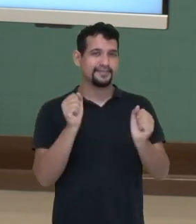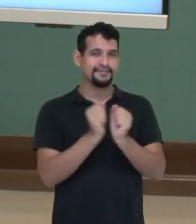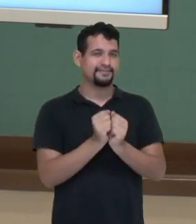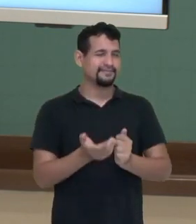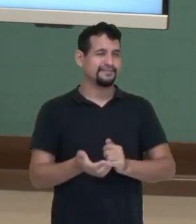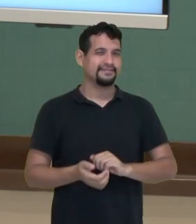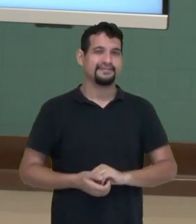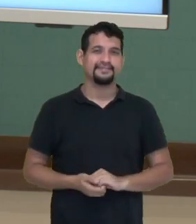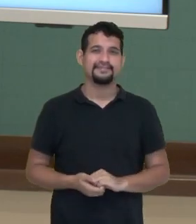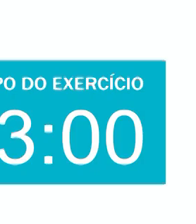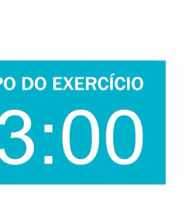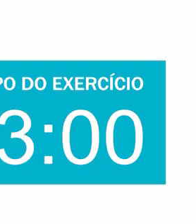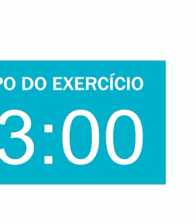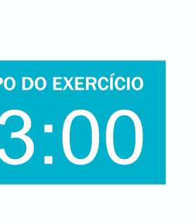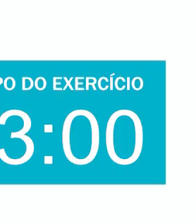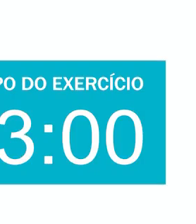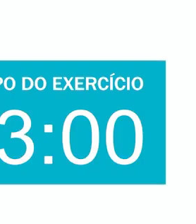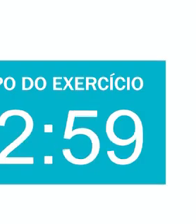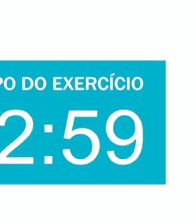discutir.